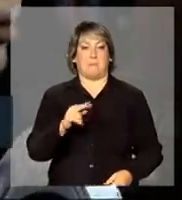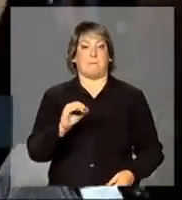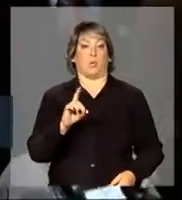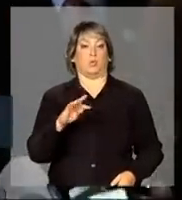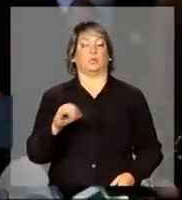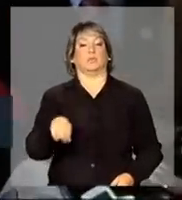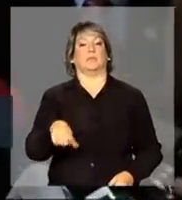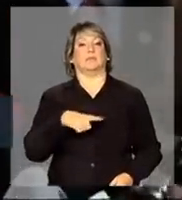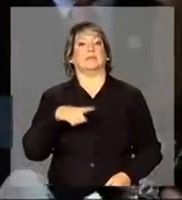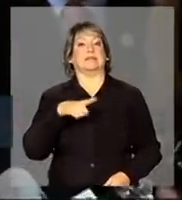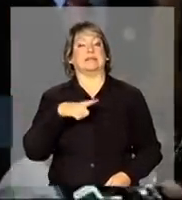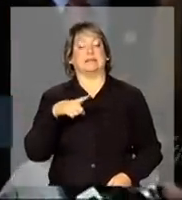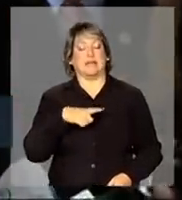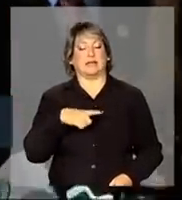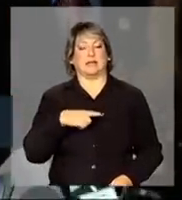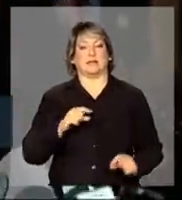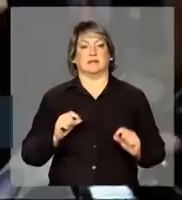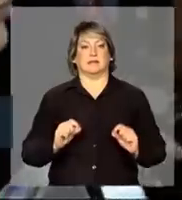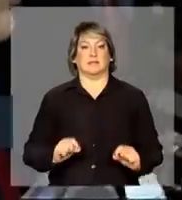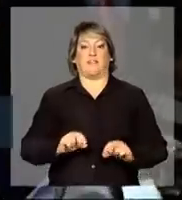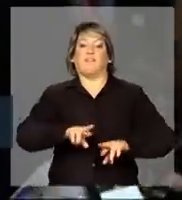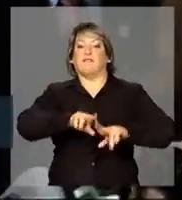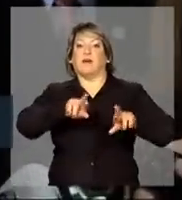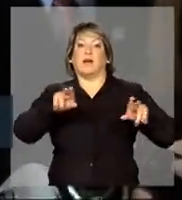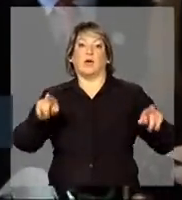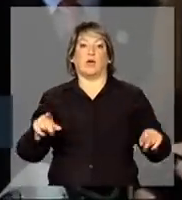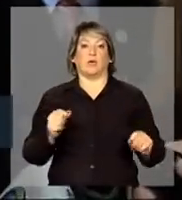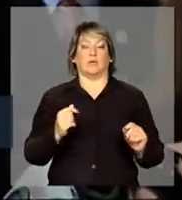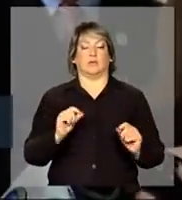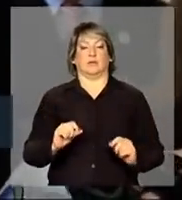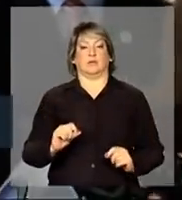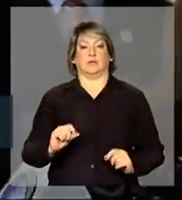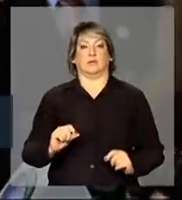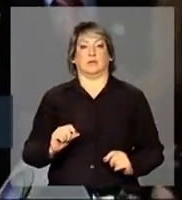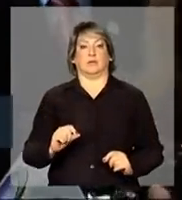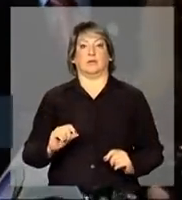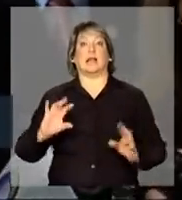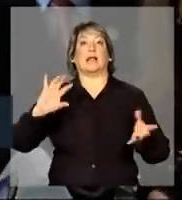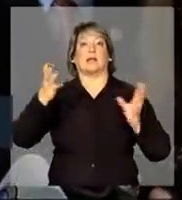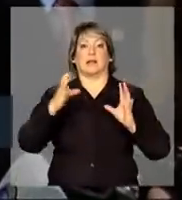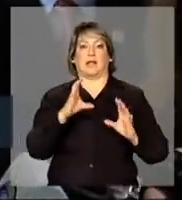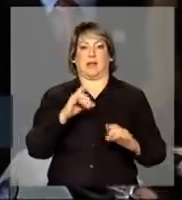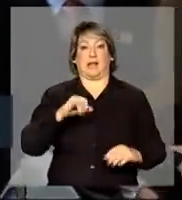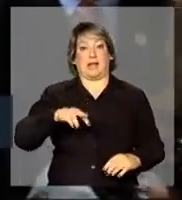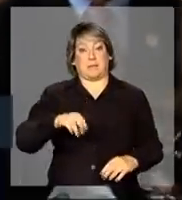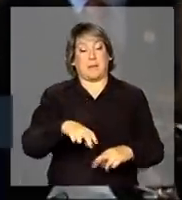que sofre as variações do clima,